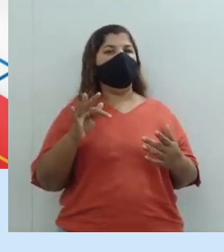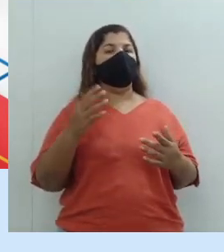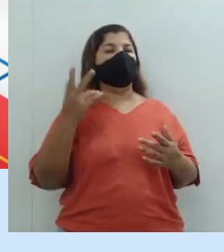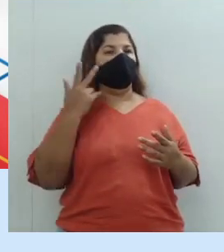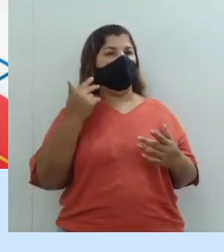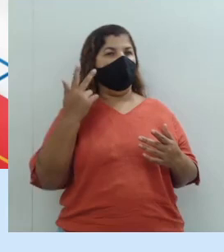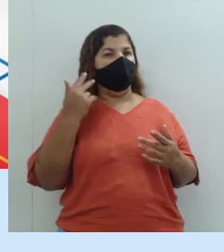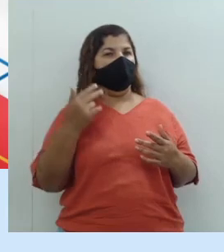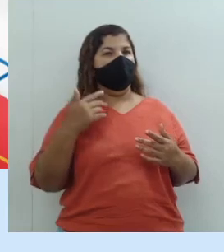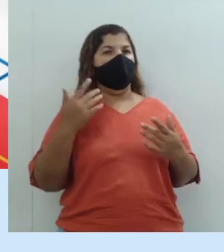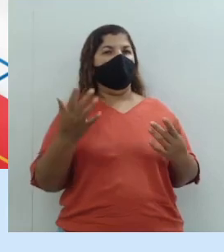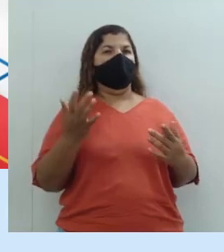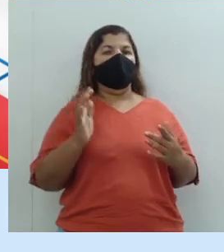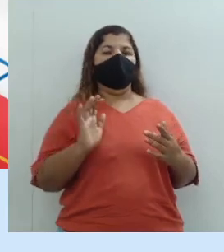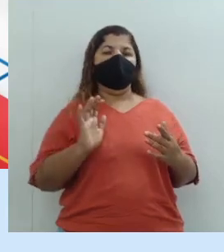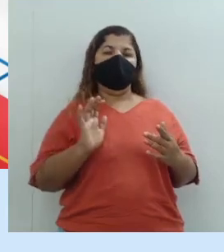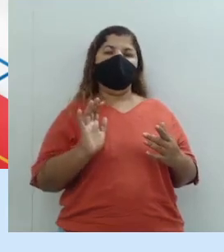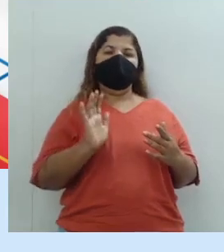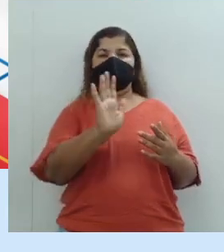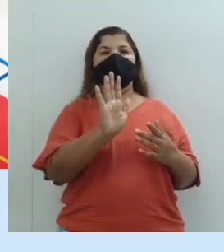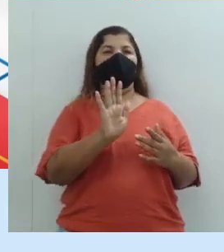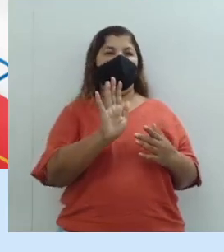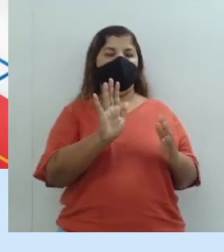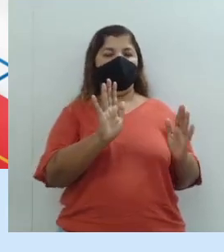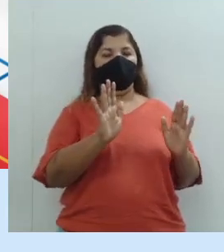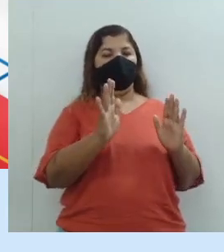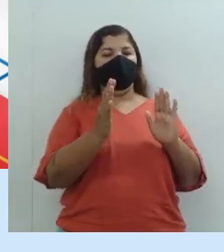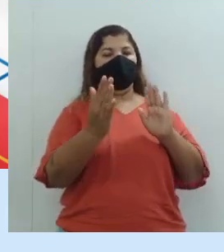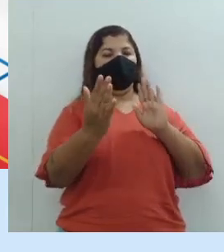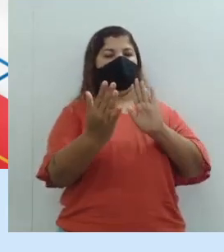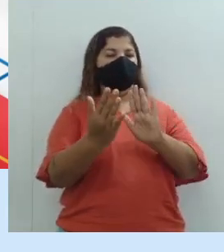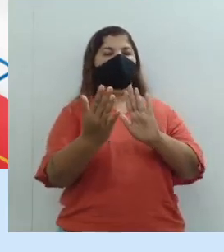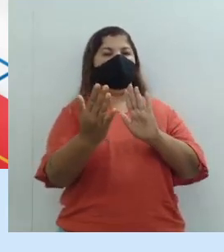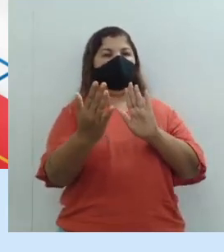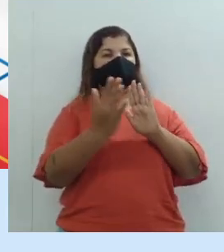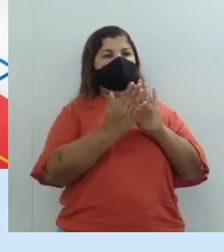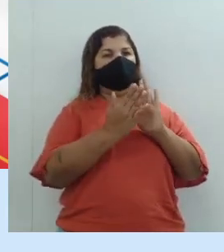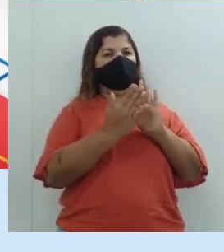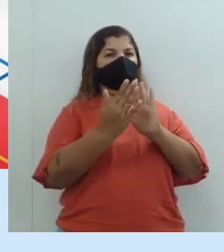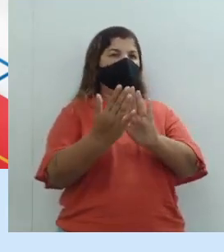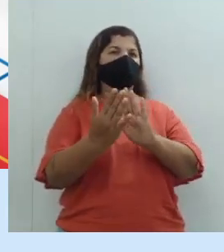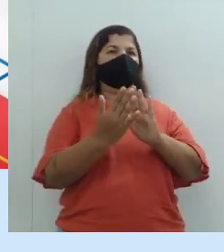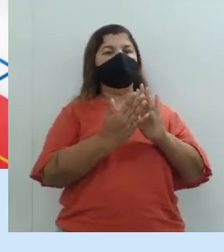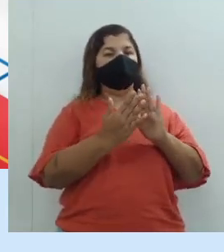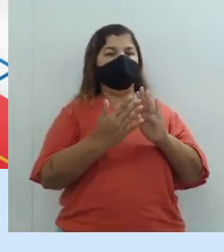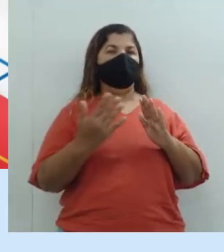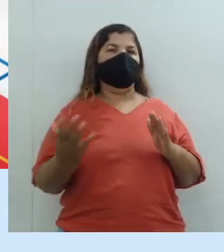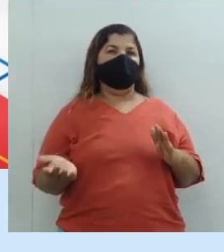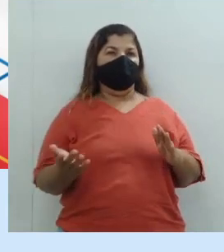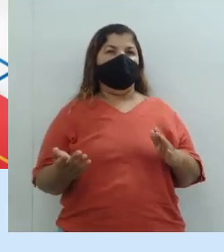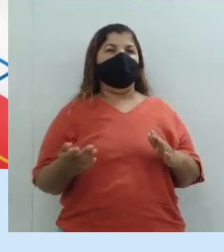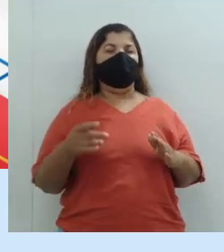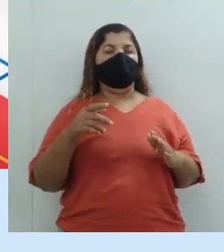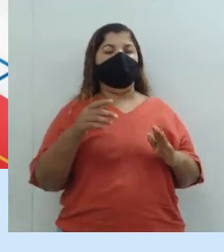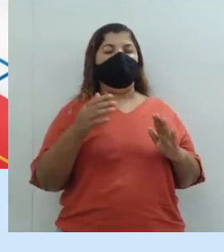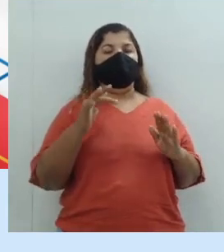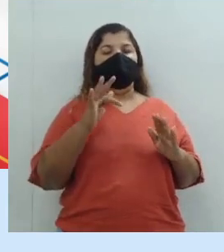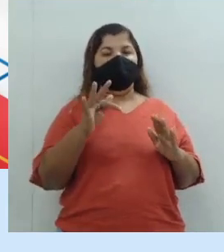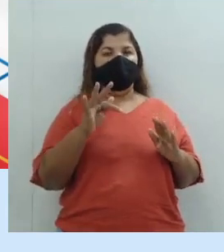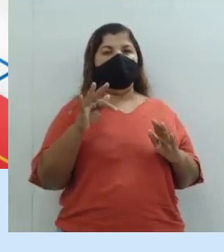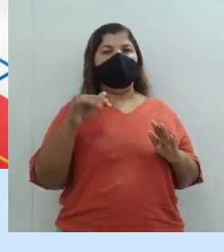força de empurrão que uma superfície exerce sobre um corpo nela apoiado, enquanto a força-peso é a